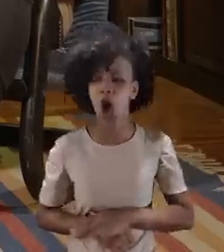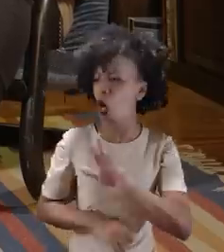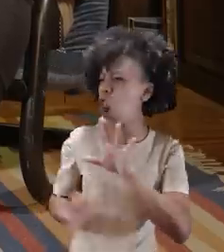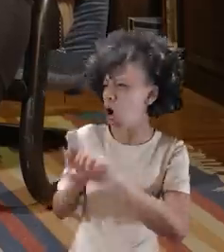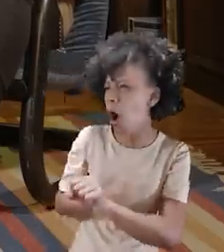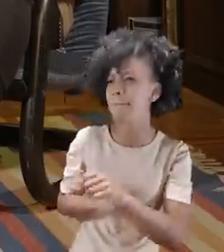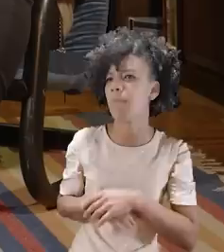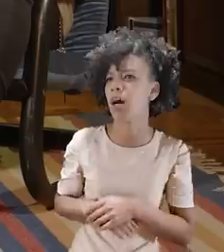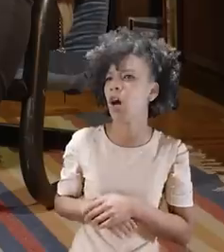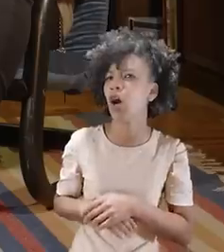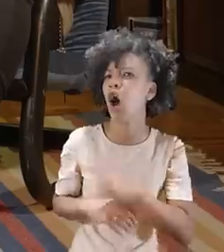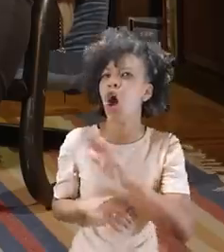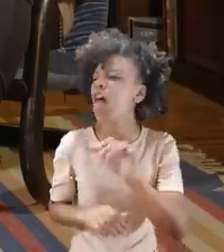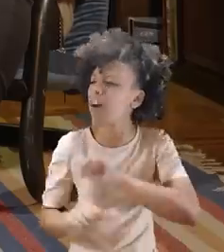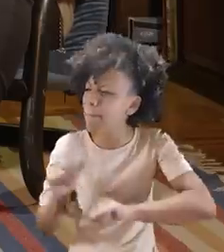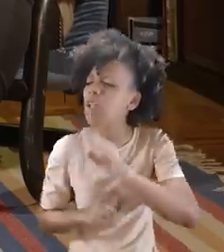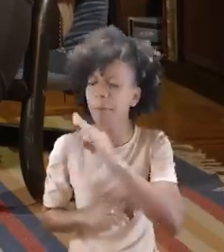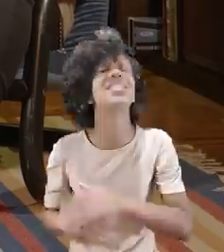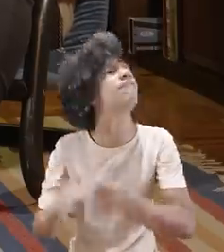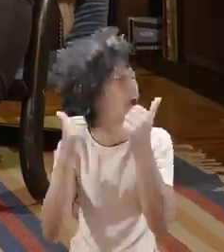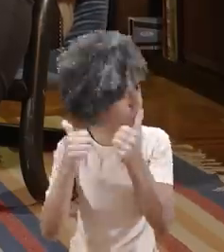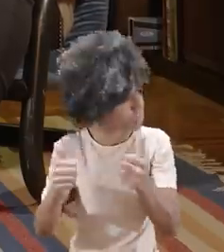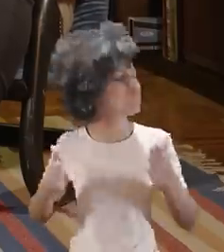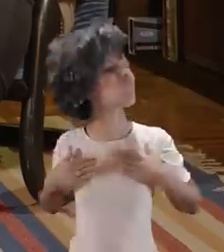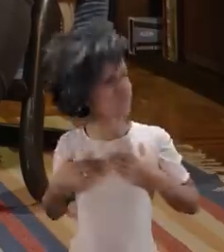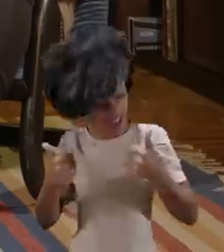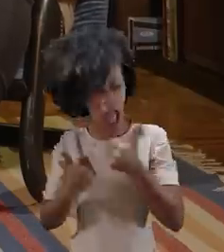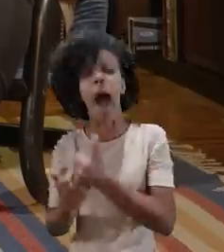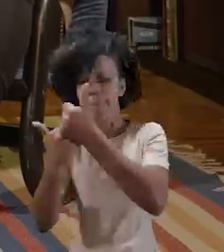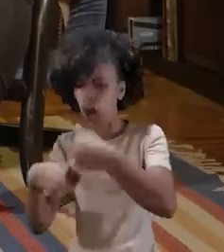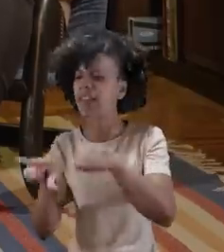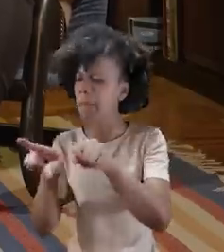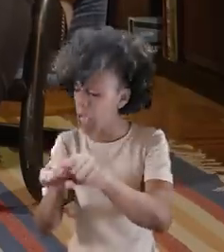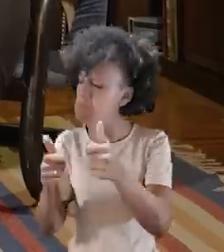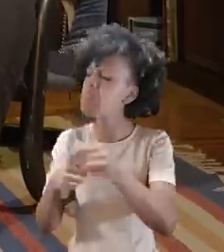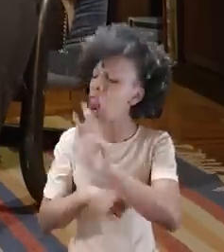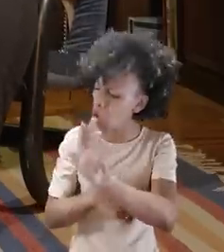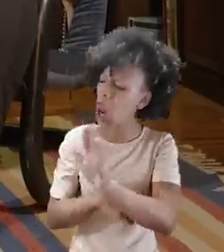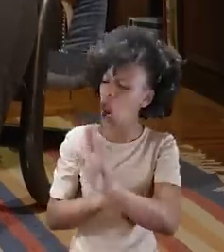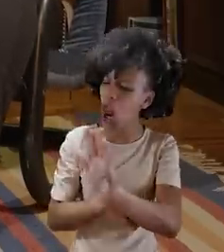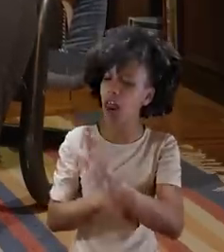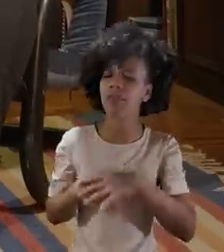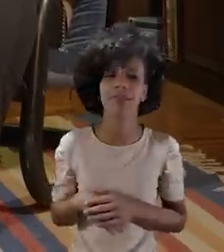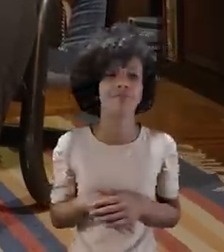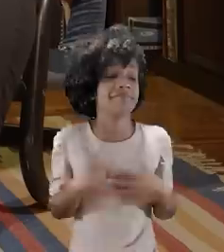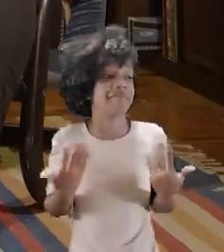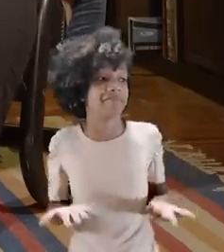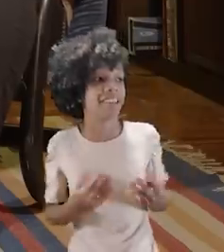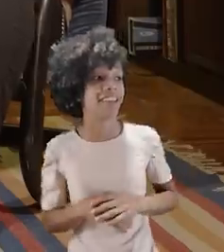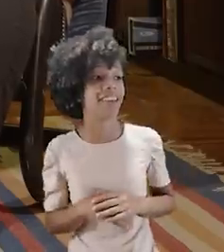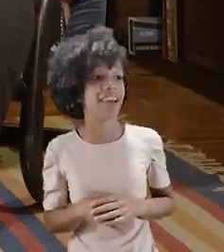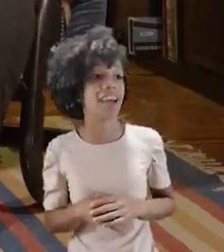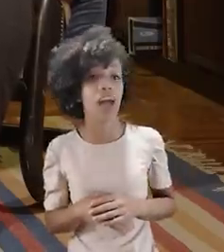amarula roubou Lula Lula vai mudar o Brasil Lula mano Lula na célula E aí